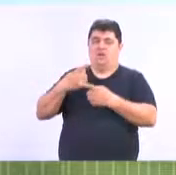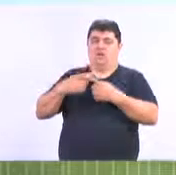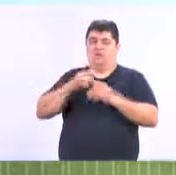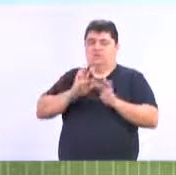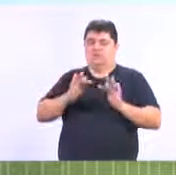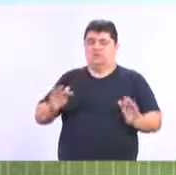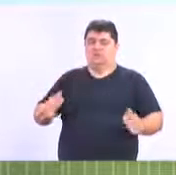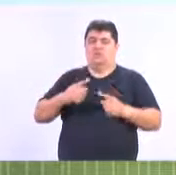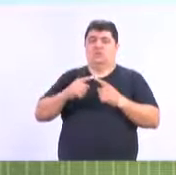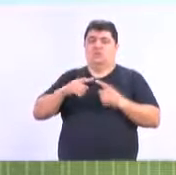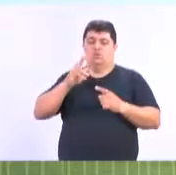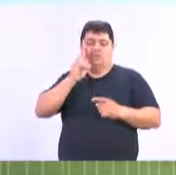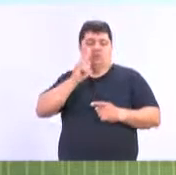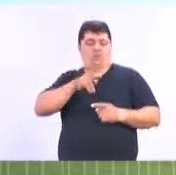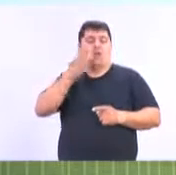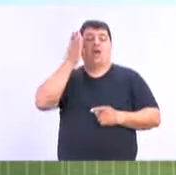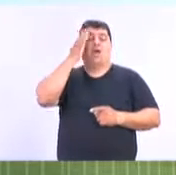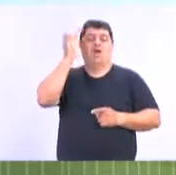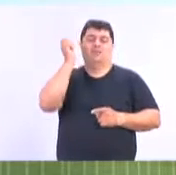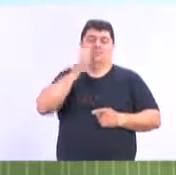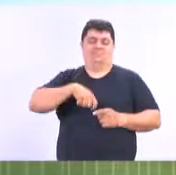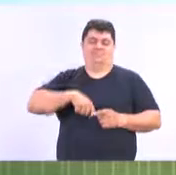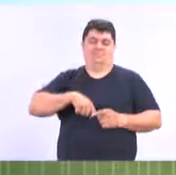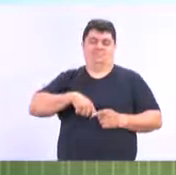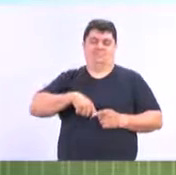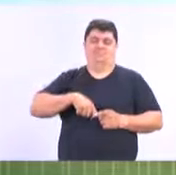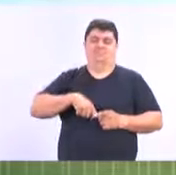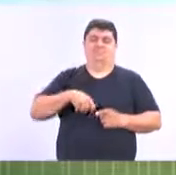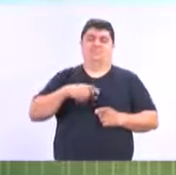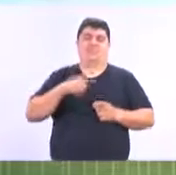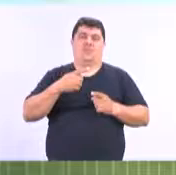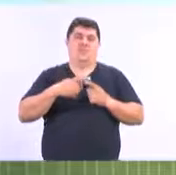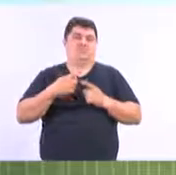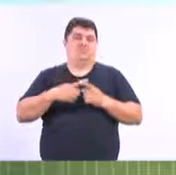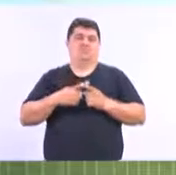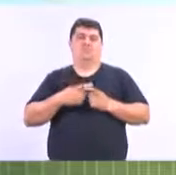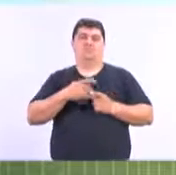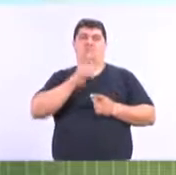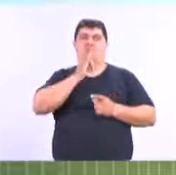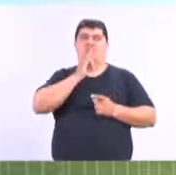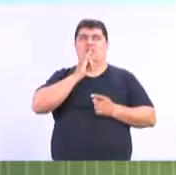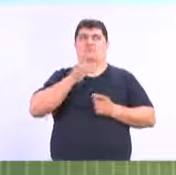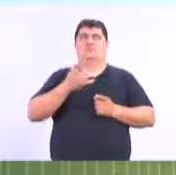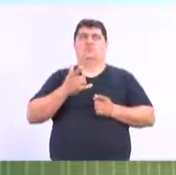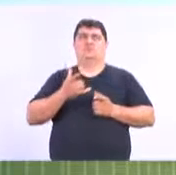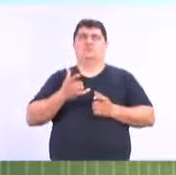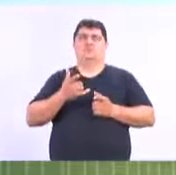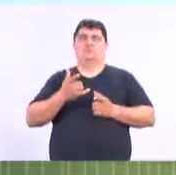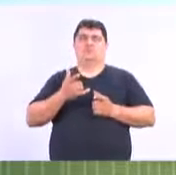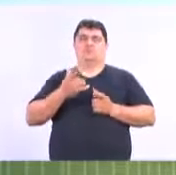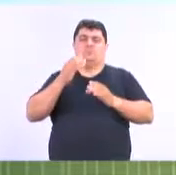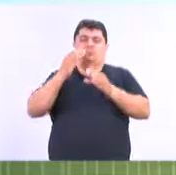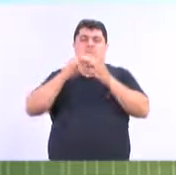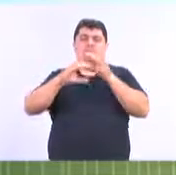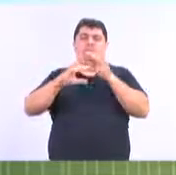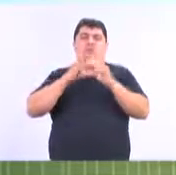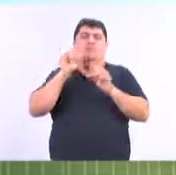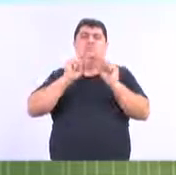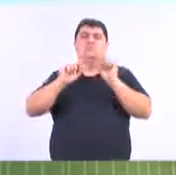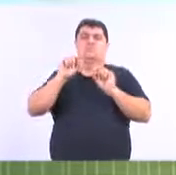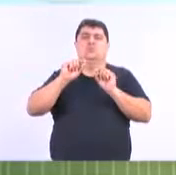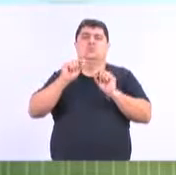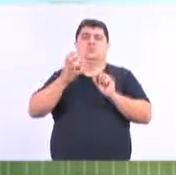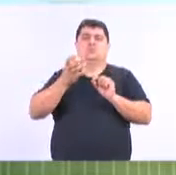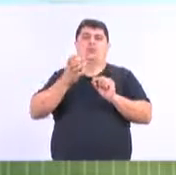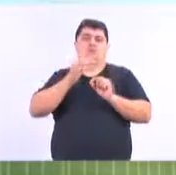todos os seus usuários. Essa definição ali do porquê esse link de comunicação. O que é comunicar? Não